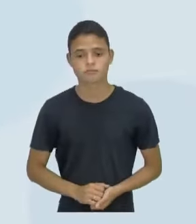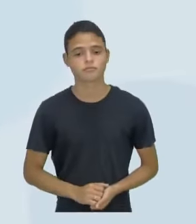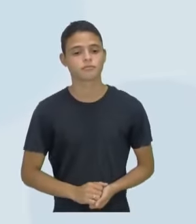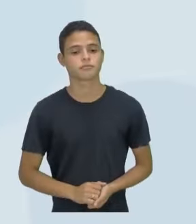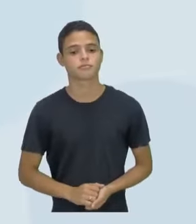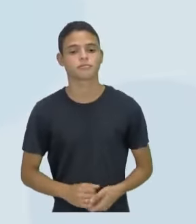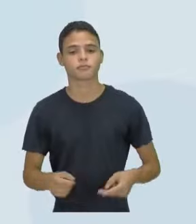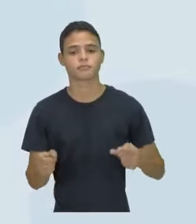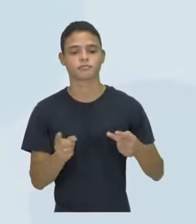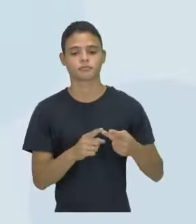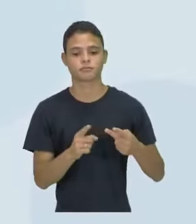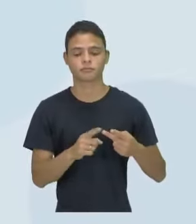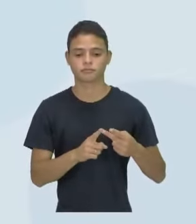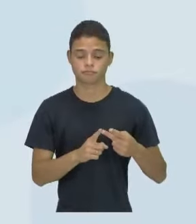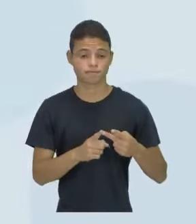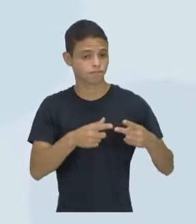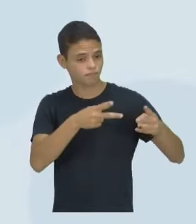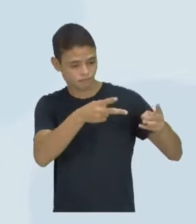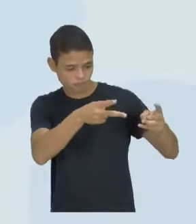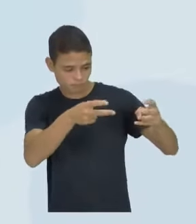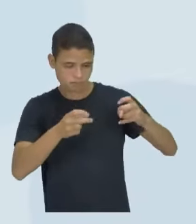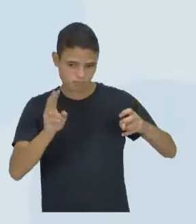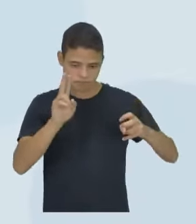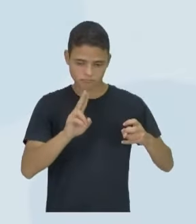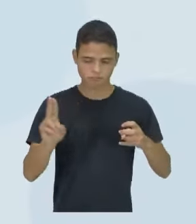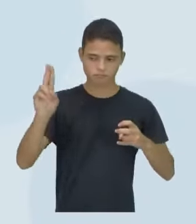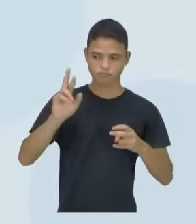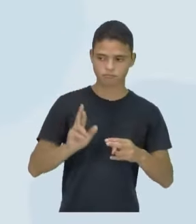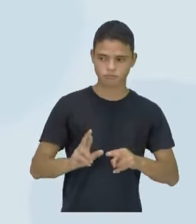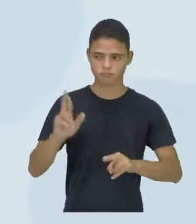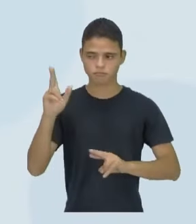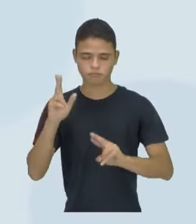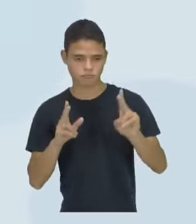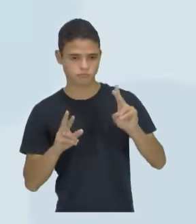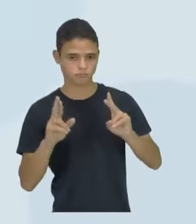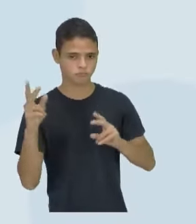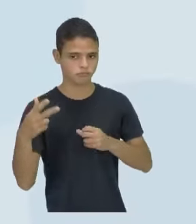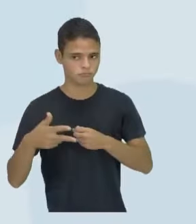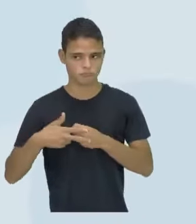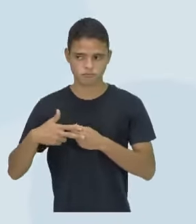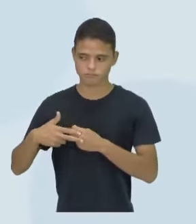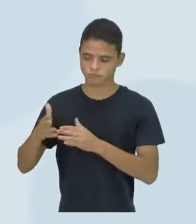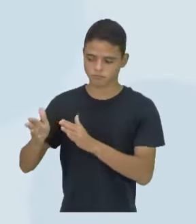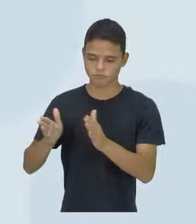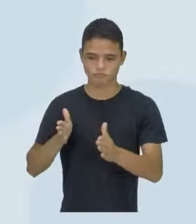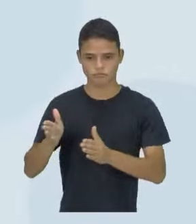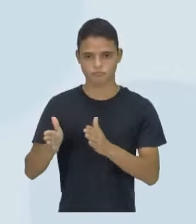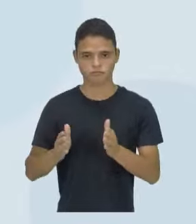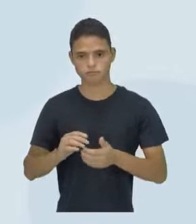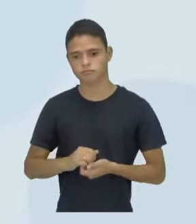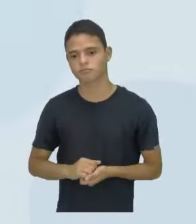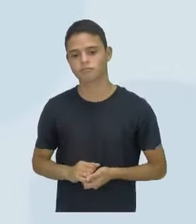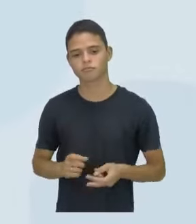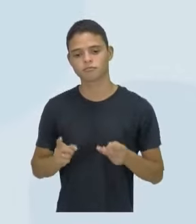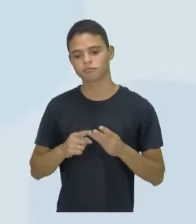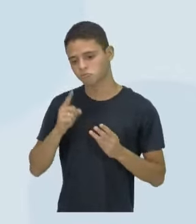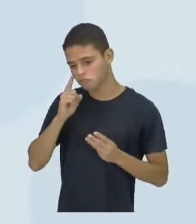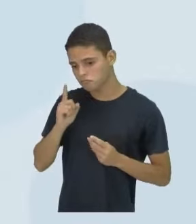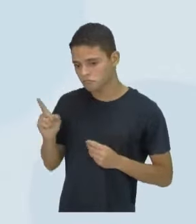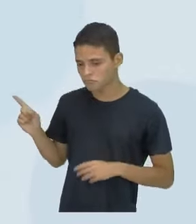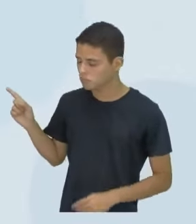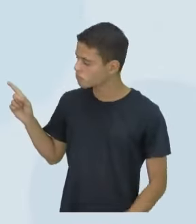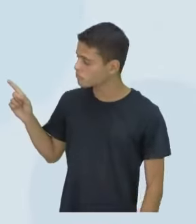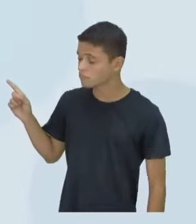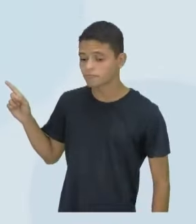and forms. Perceber o uso de diferentes tempos verbais e suas formas. And watch videos and answer questions about